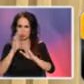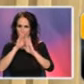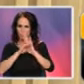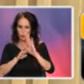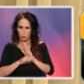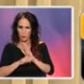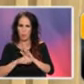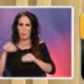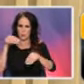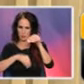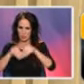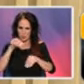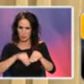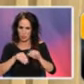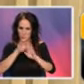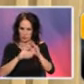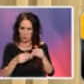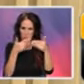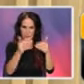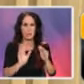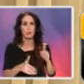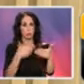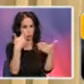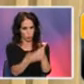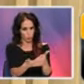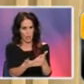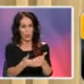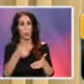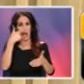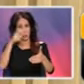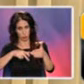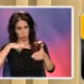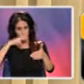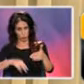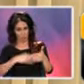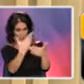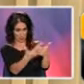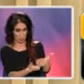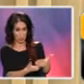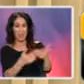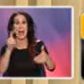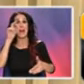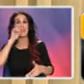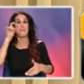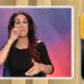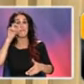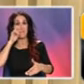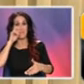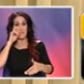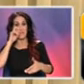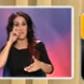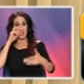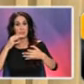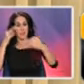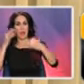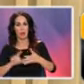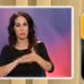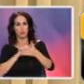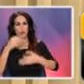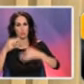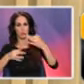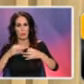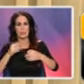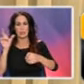programas eleitorais com que se apresentaram ao povo português, defendem a revogação do Tratado